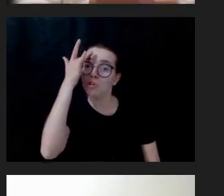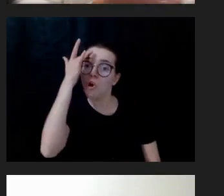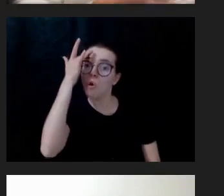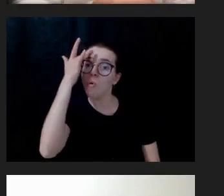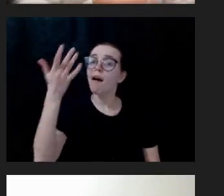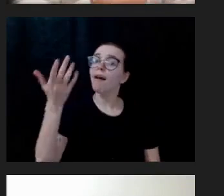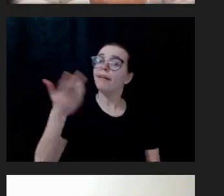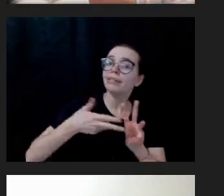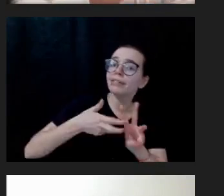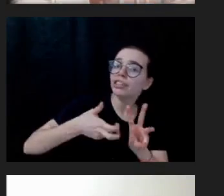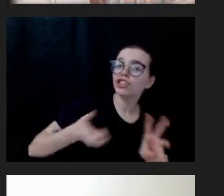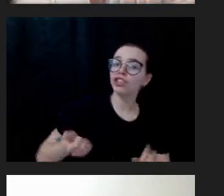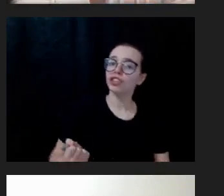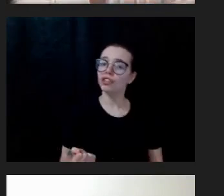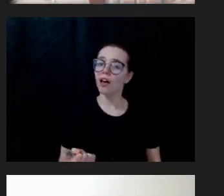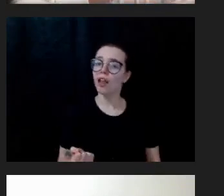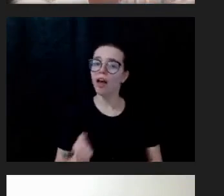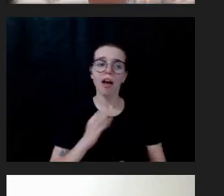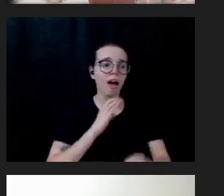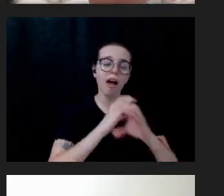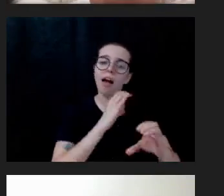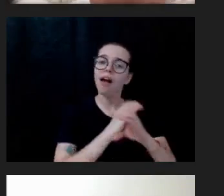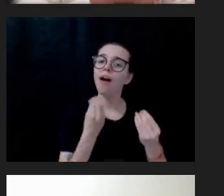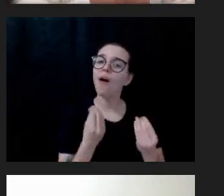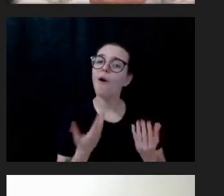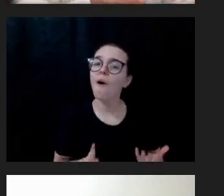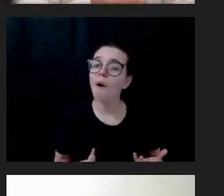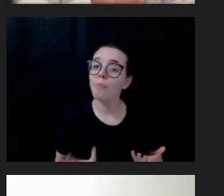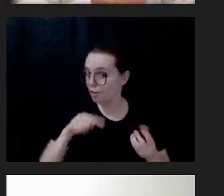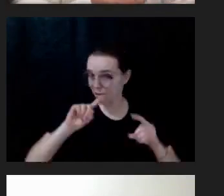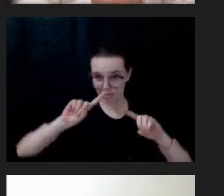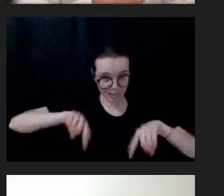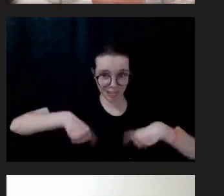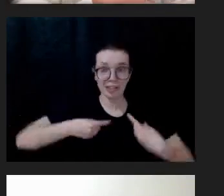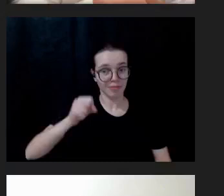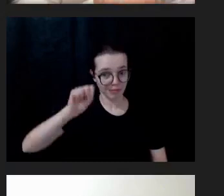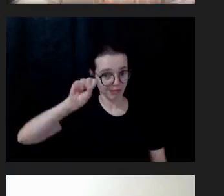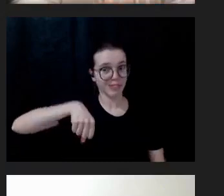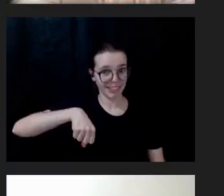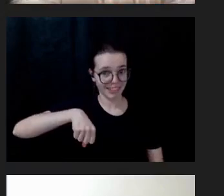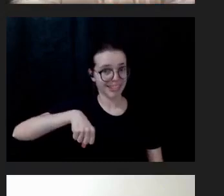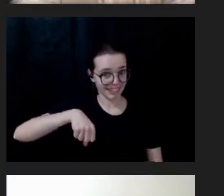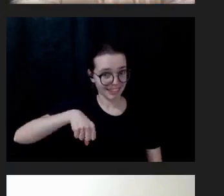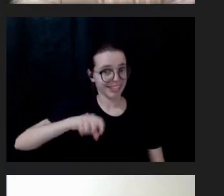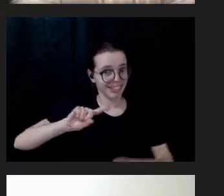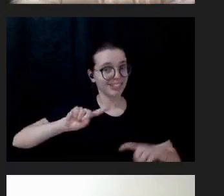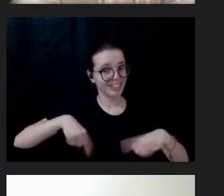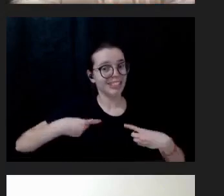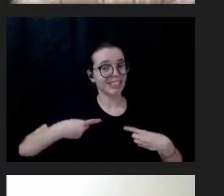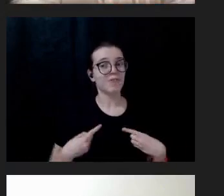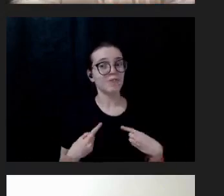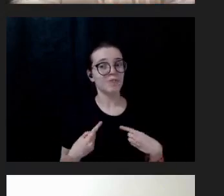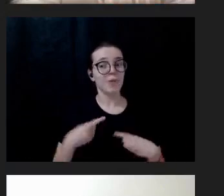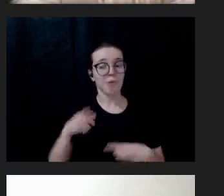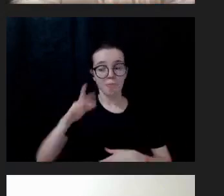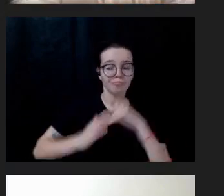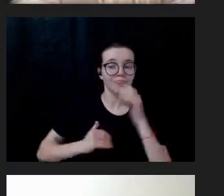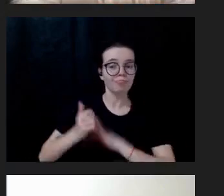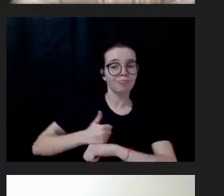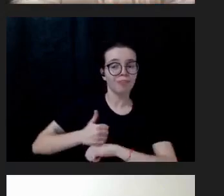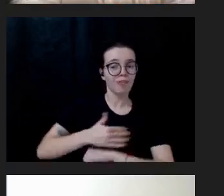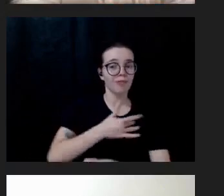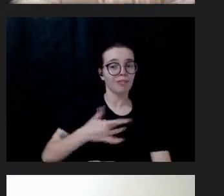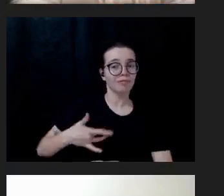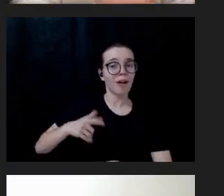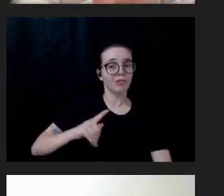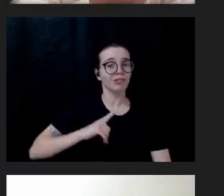outro país, são desafios grandes para o profissional de saúde, Sim, porque